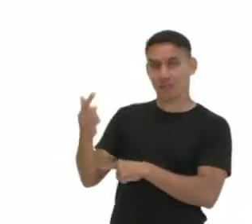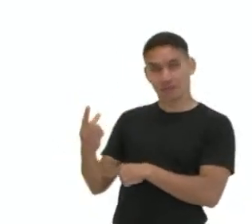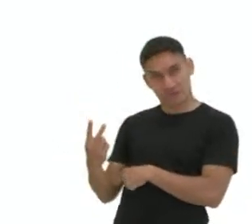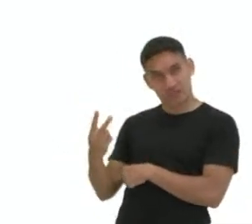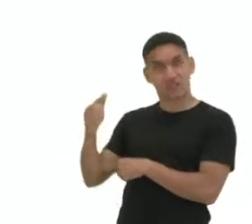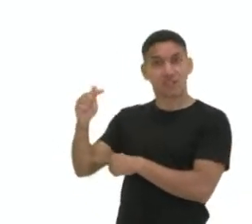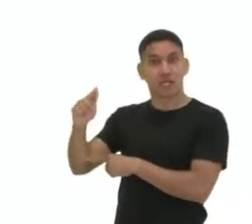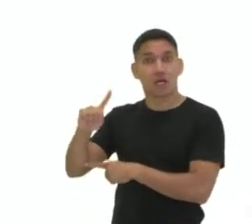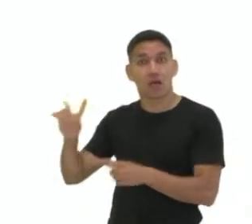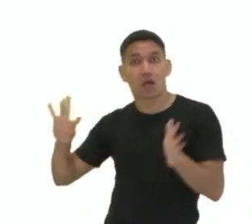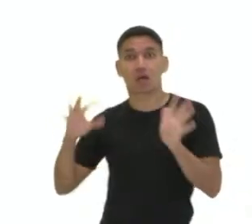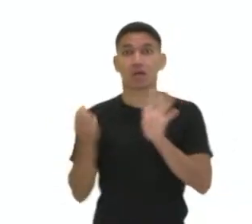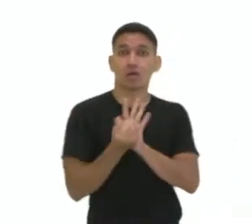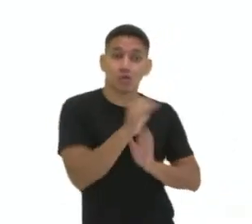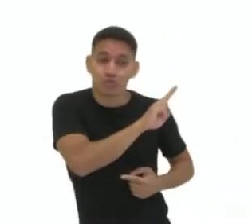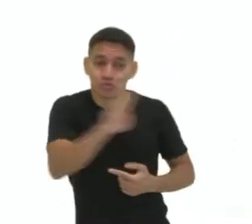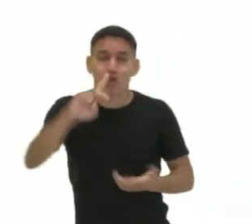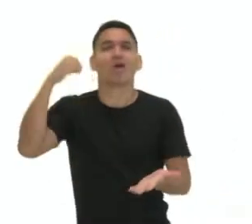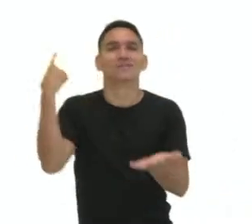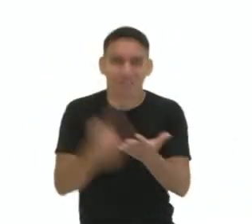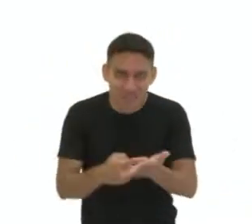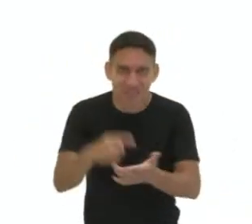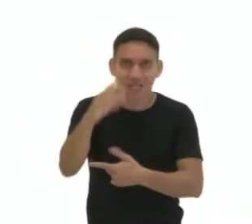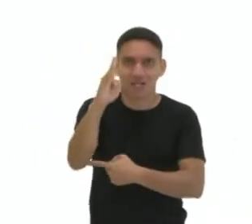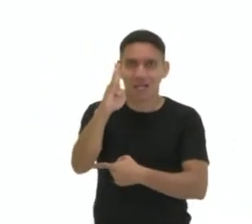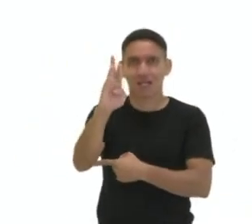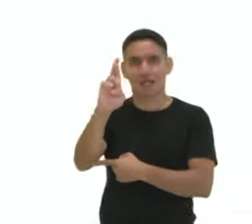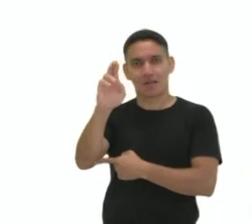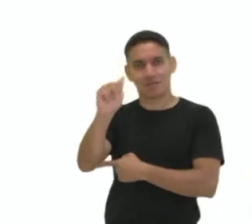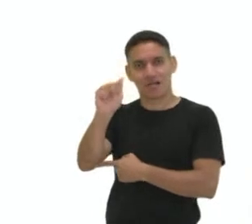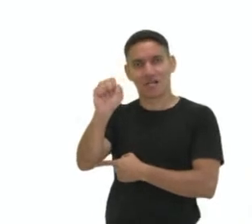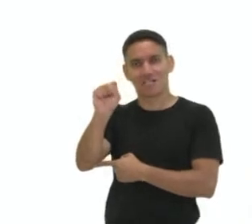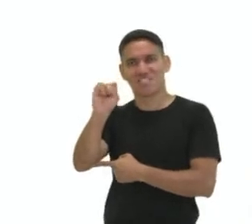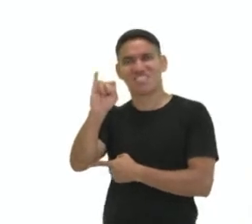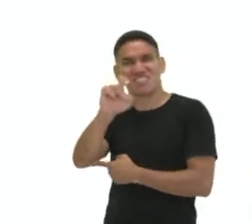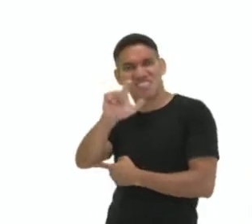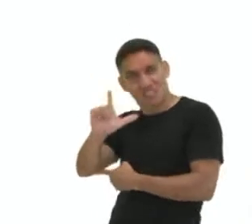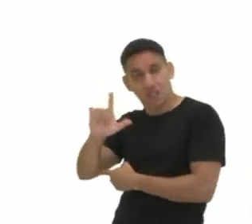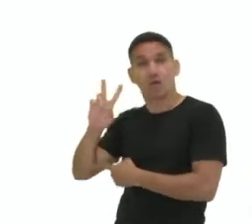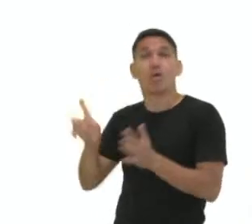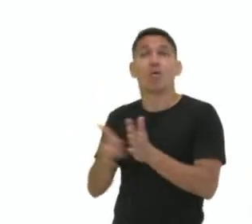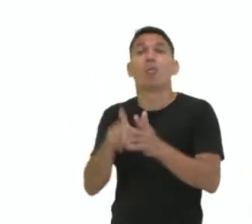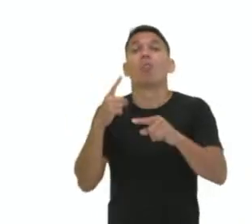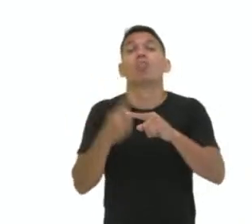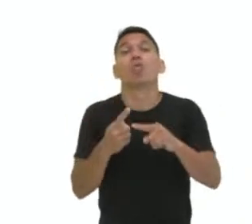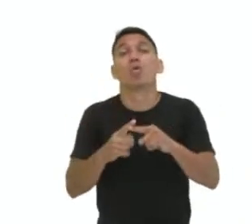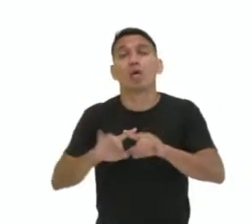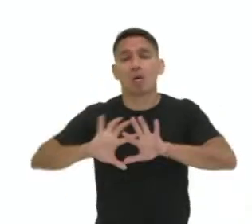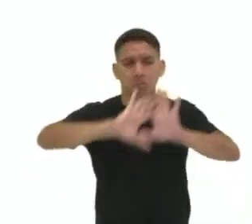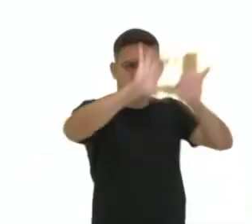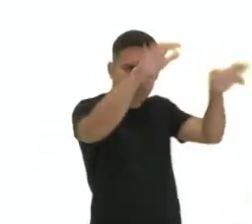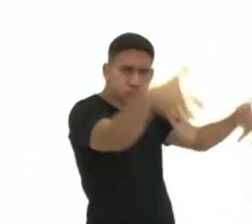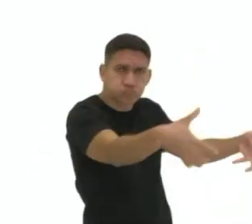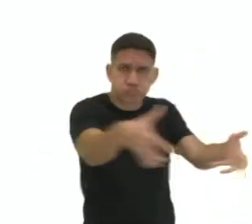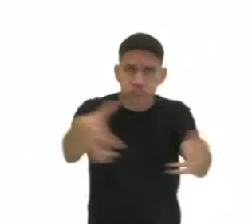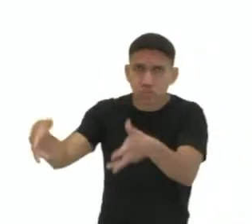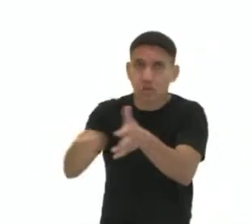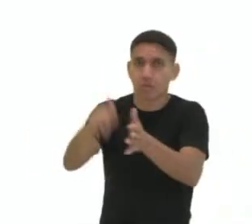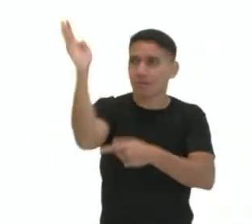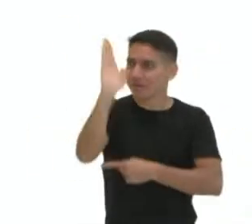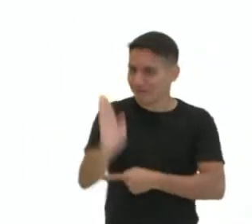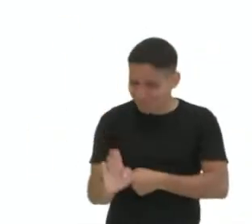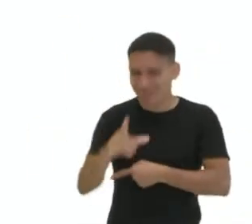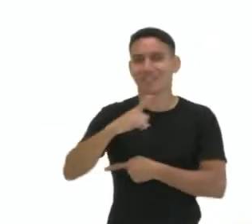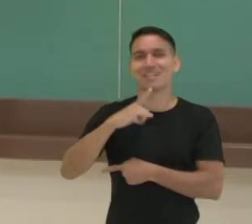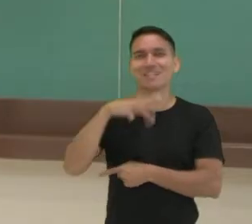Brasil, porque nos primeiros anos da presença portuguesa nessas terras foi retirada e amplamente explorada na costa do litoral a